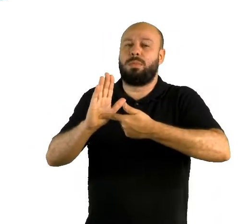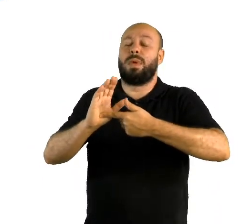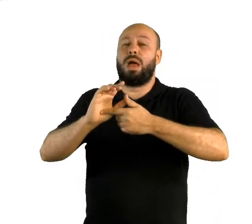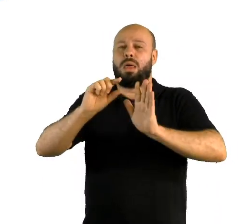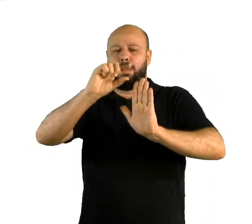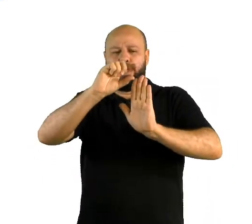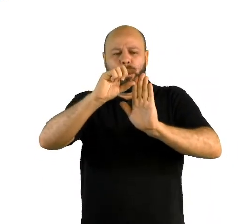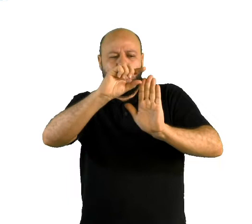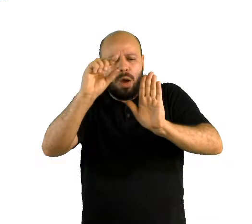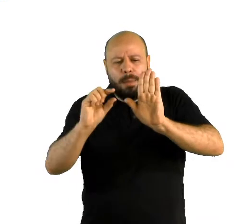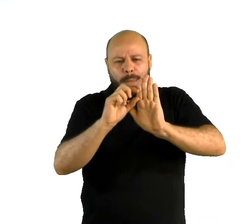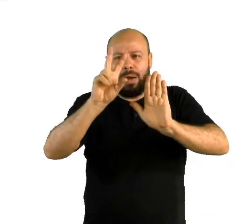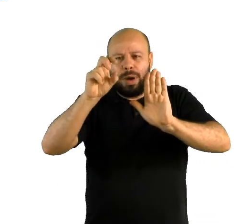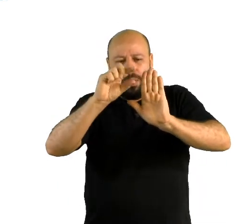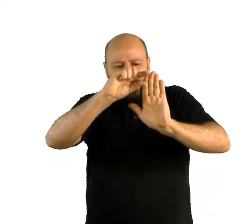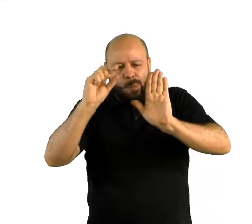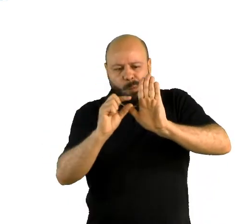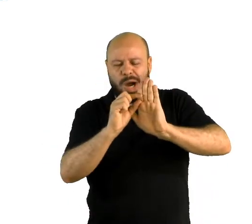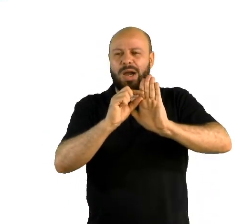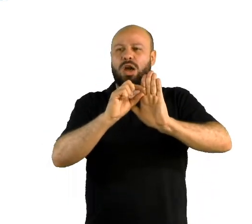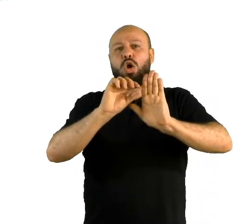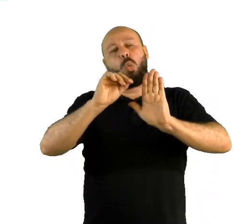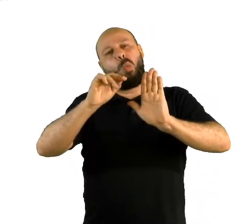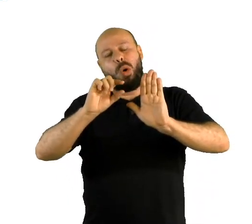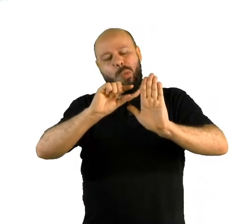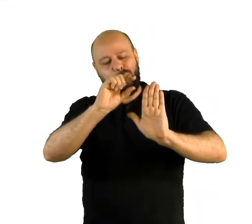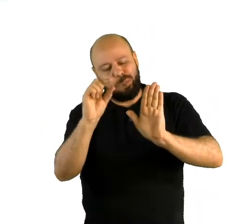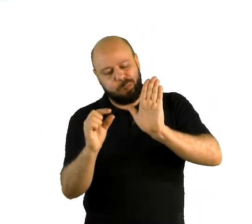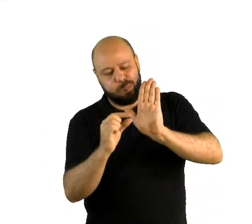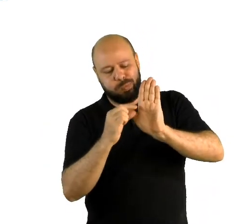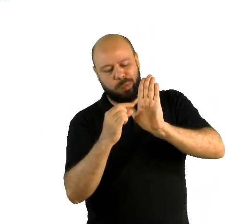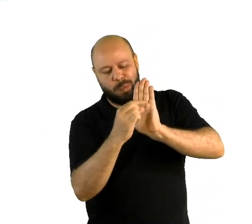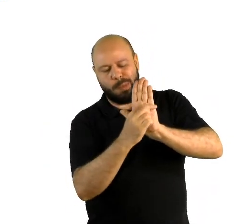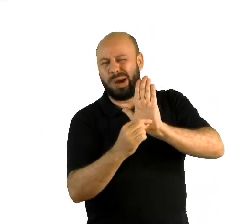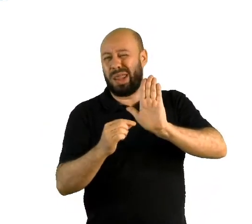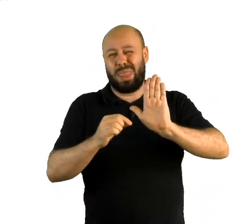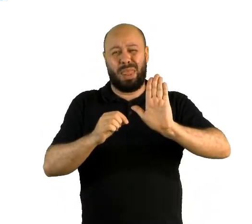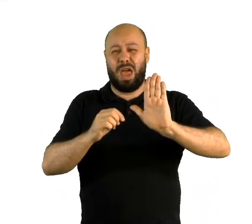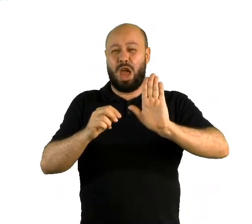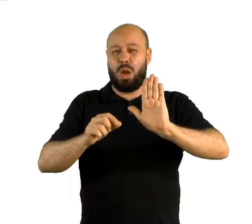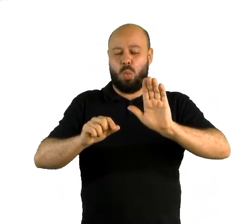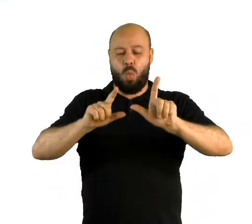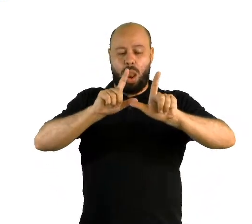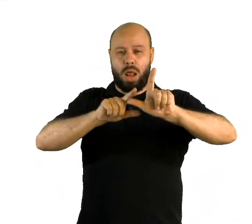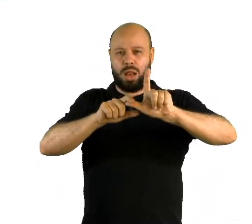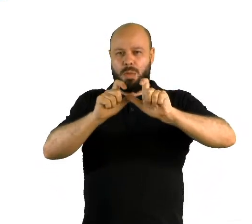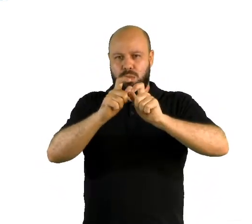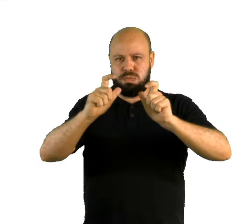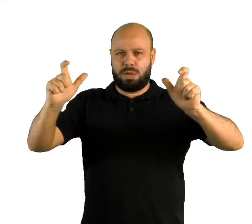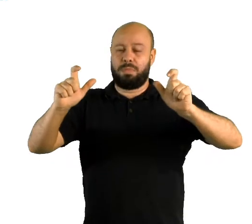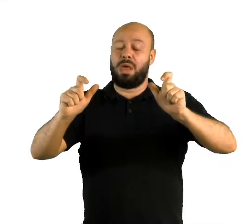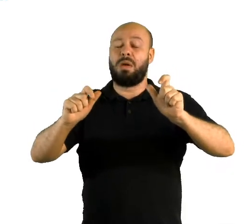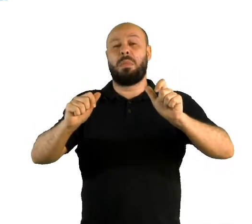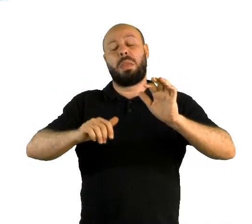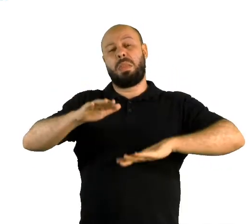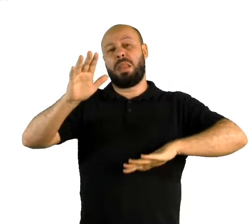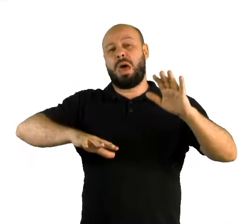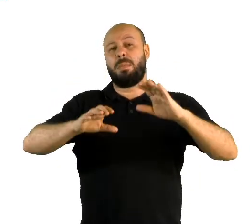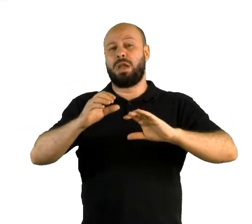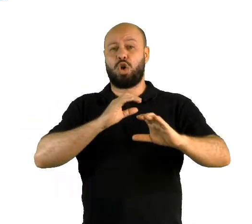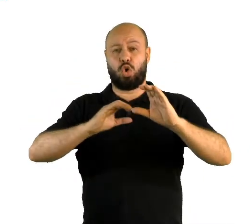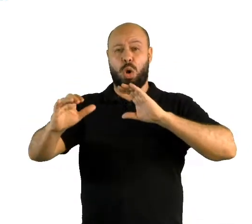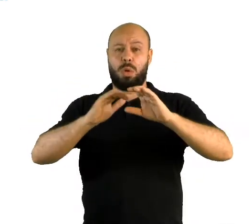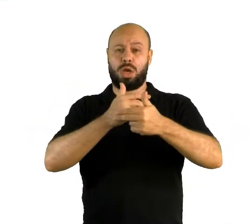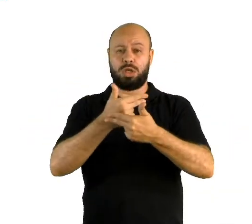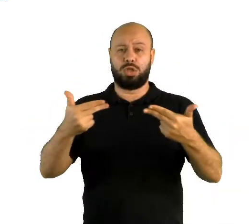título ou no meio do artigo em letras maiores. Isso vai depender do canal de comunicação que ele está sendo